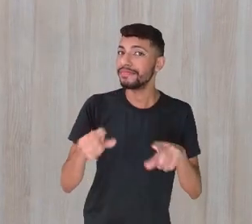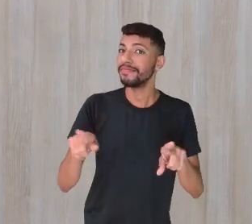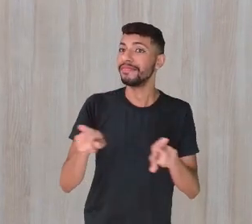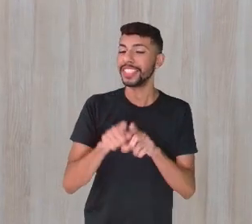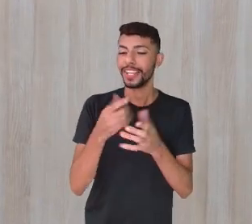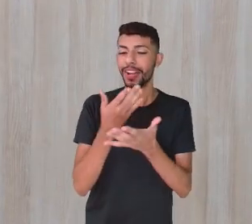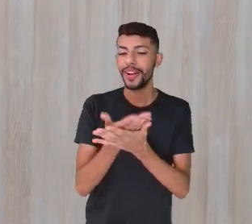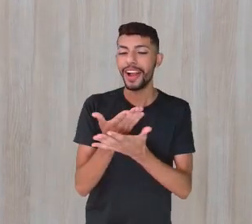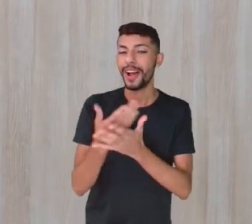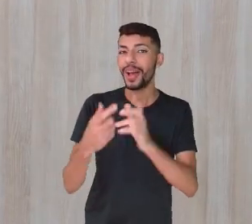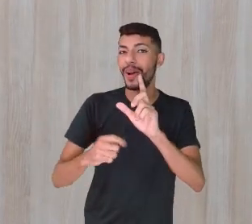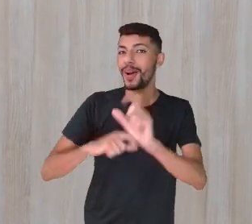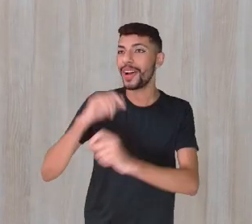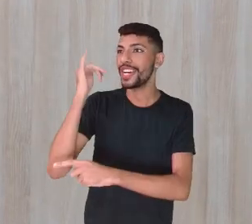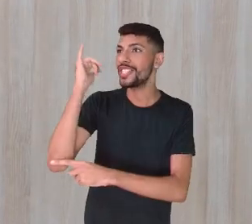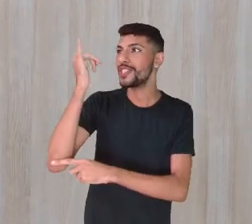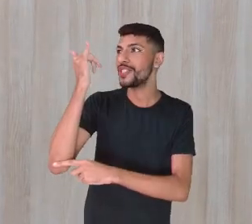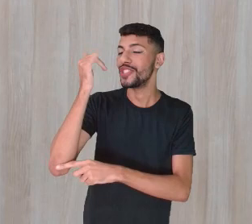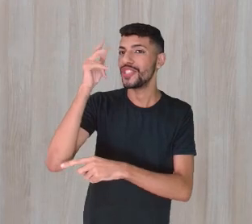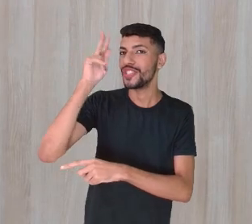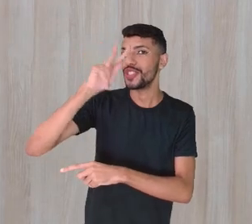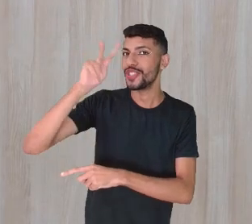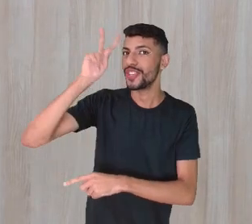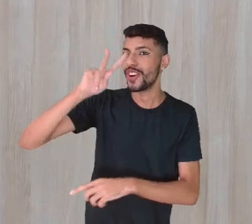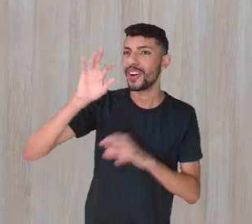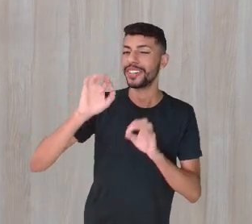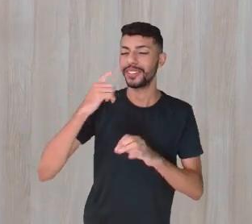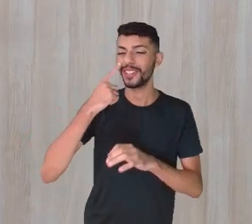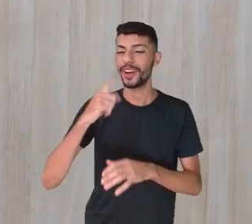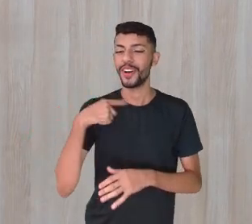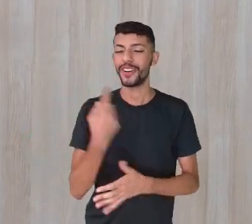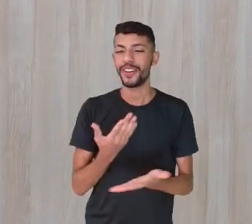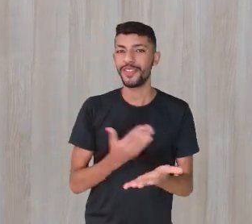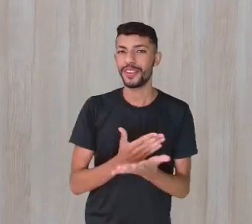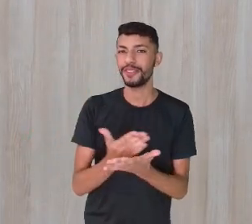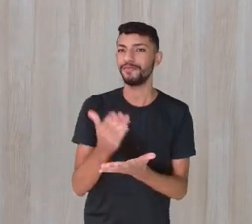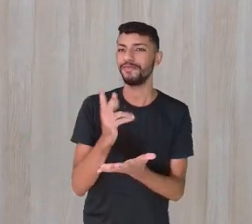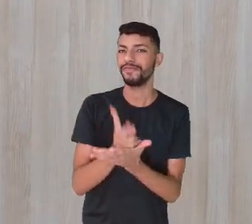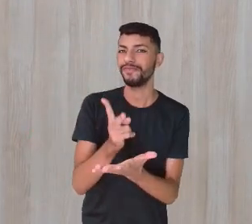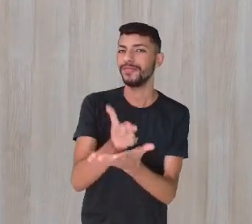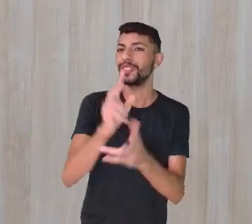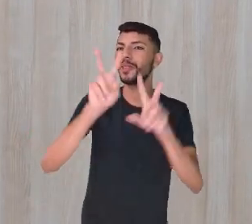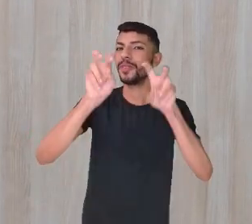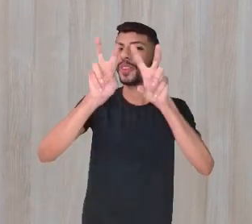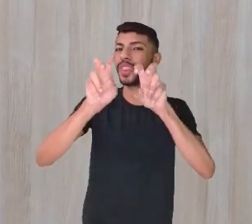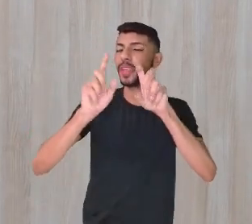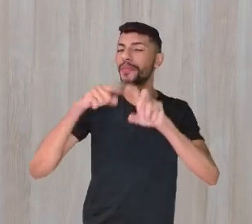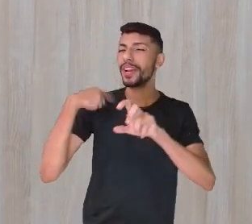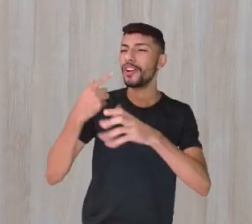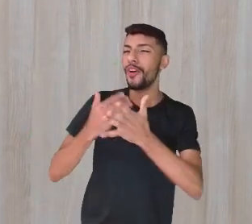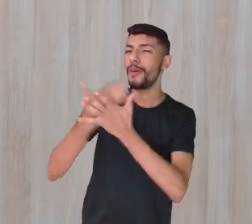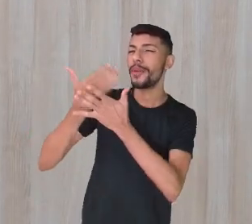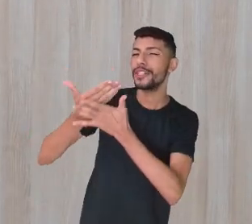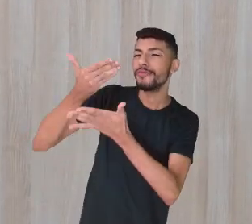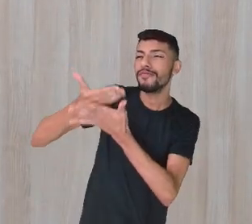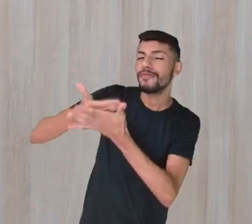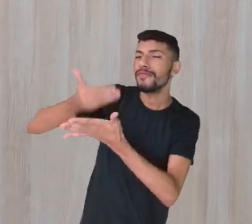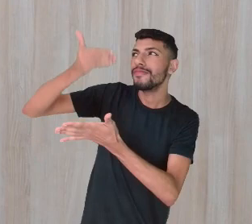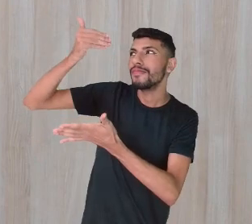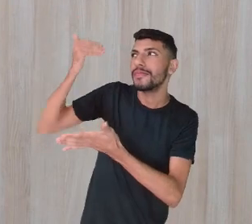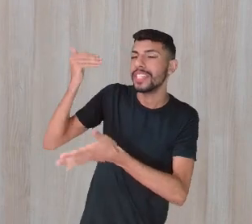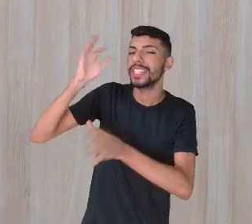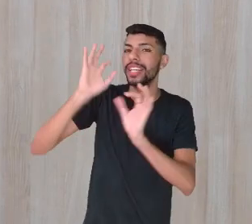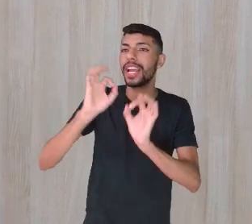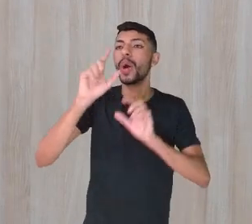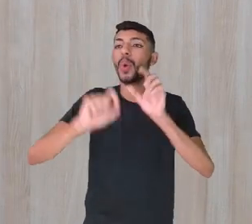de história. Olha que legal! Hoje a gente vai dar continuidade, né, ao tema que a gente iniciou a aula passada, que